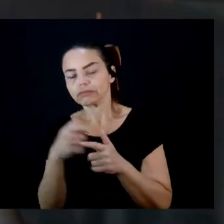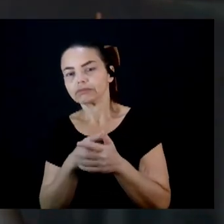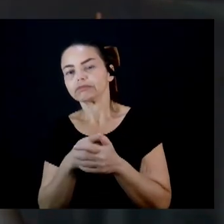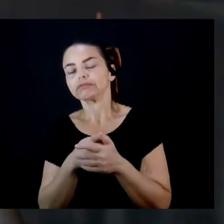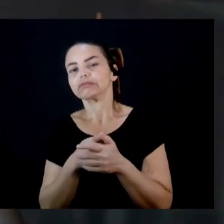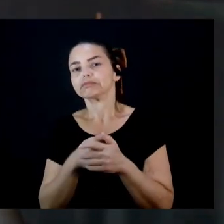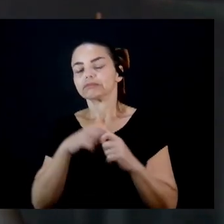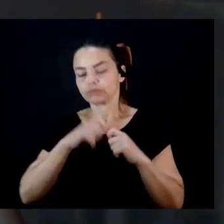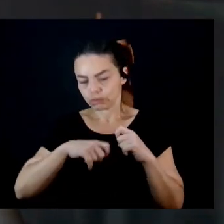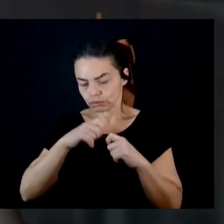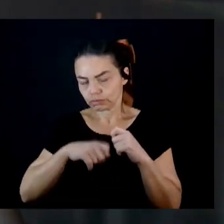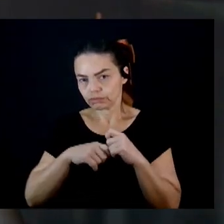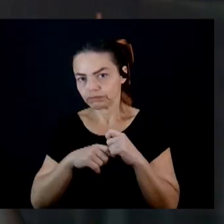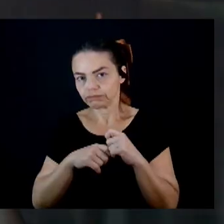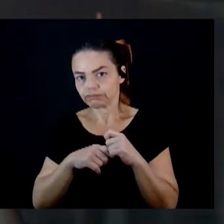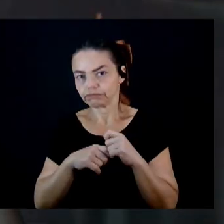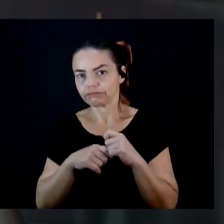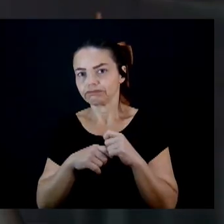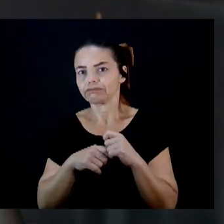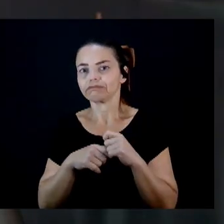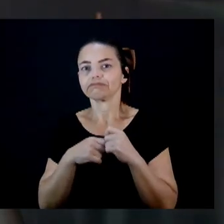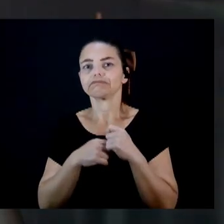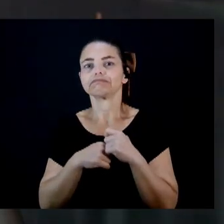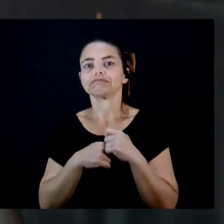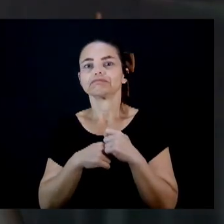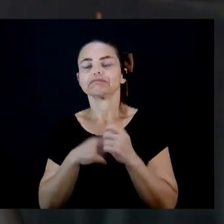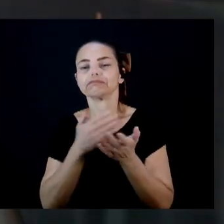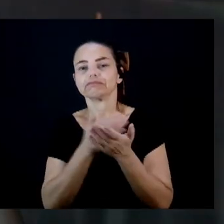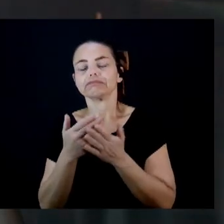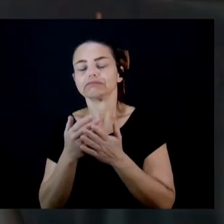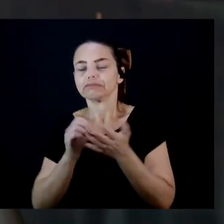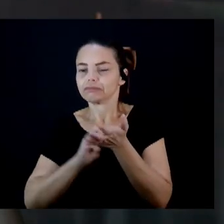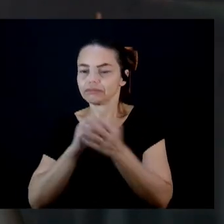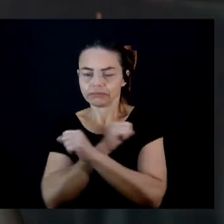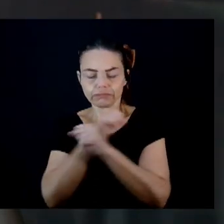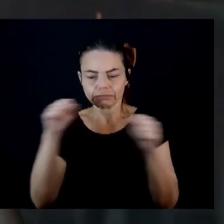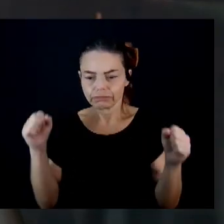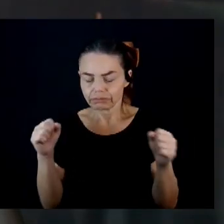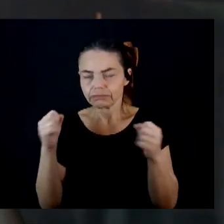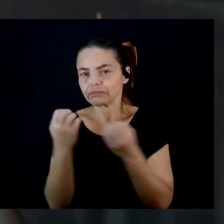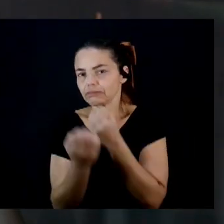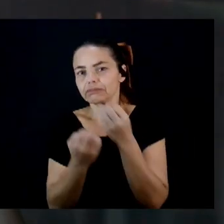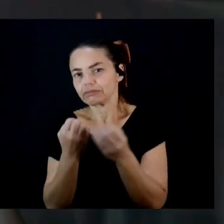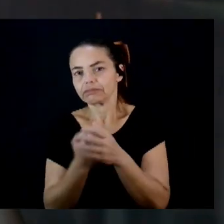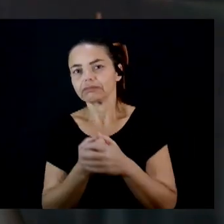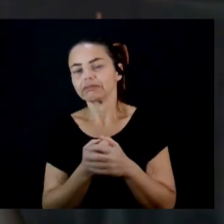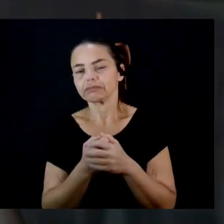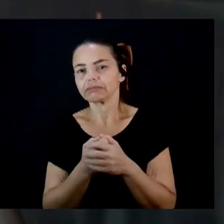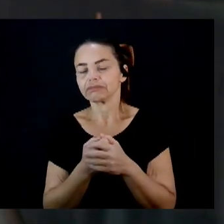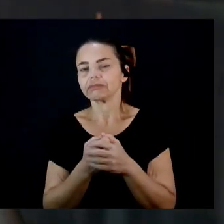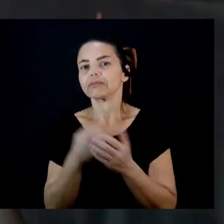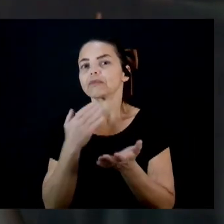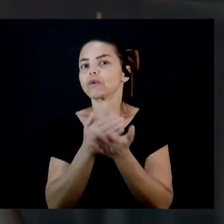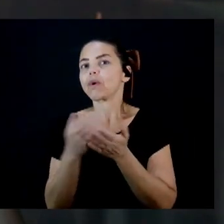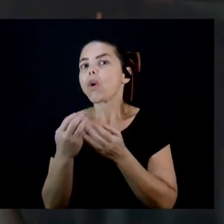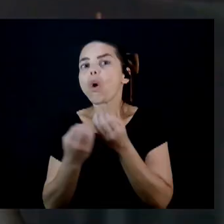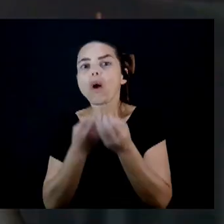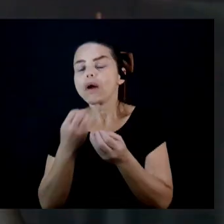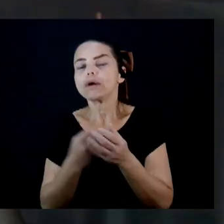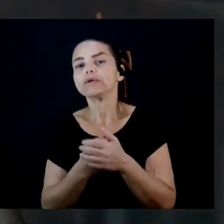final do dia, aquilo começou quando vocês acordaram. Acordaram como? Conversaram como? Né? Você